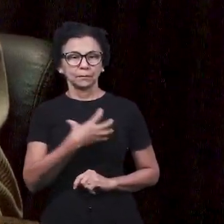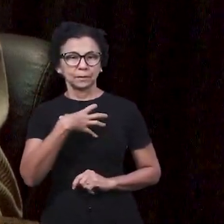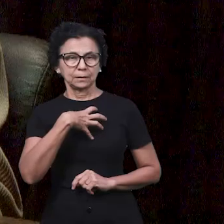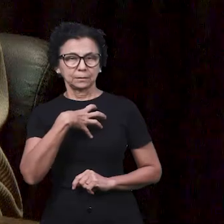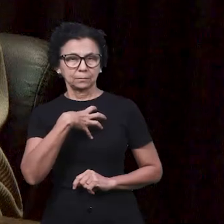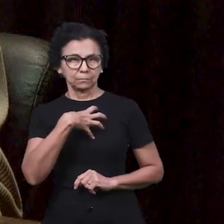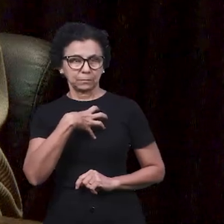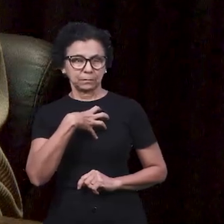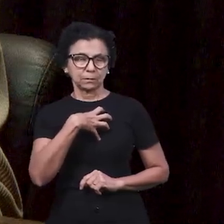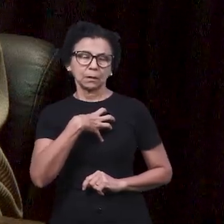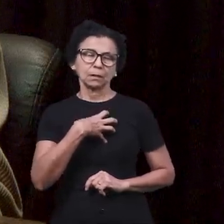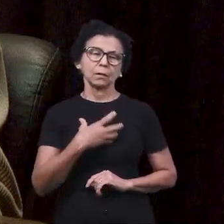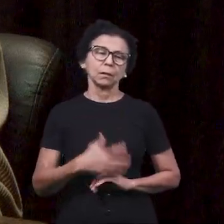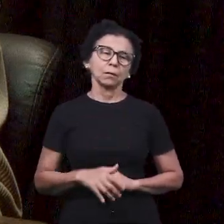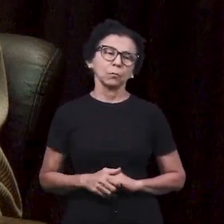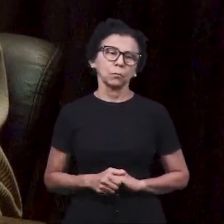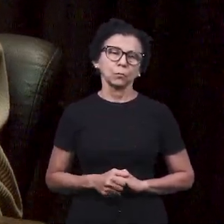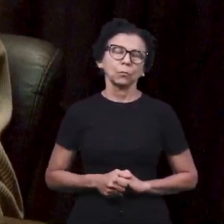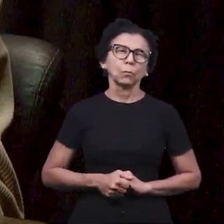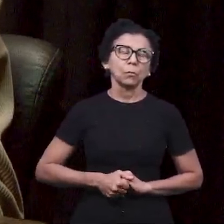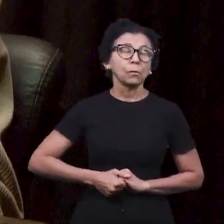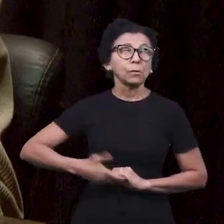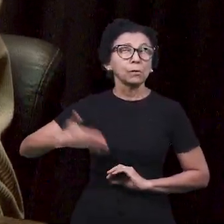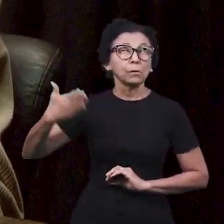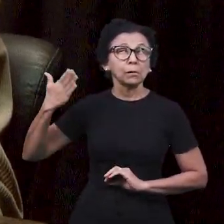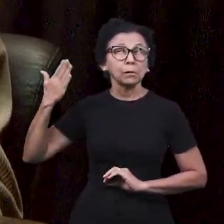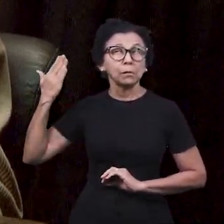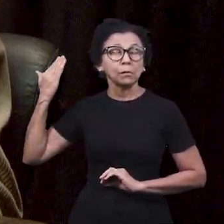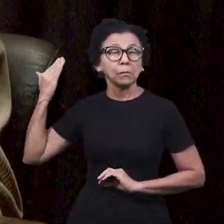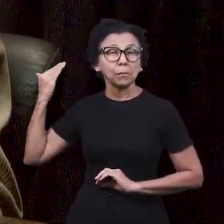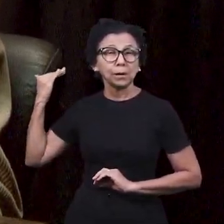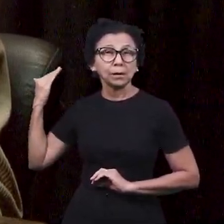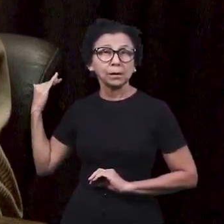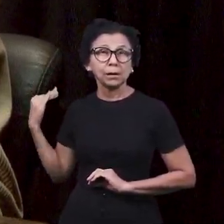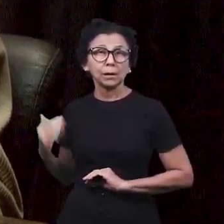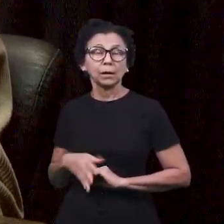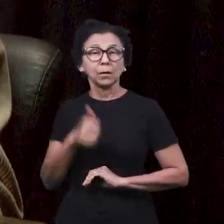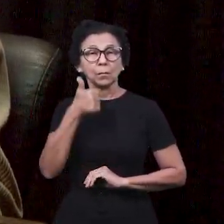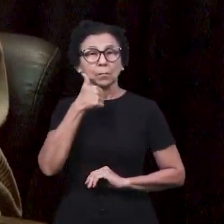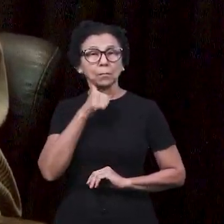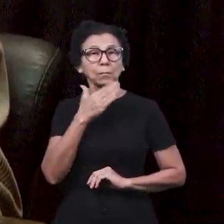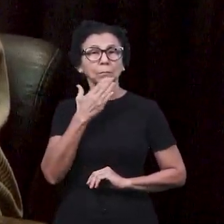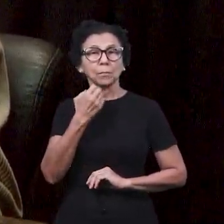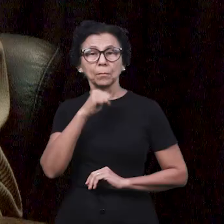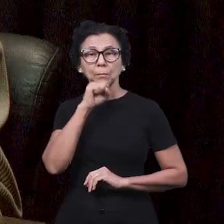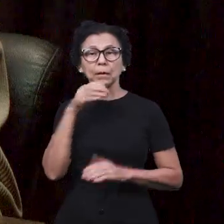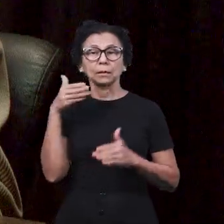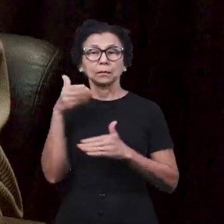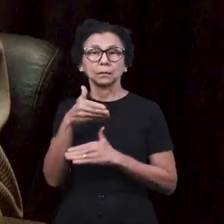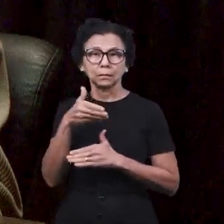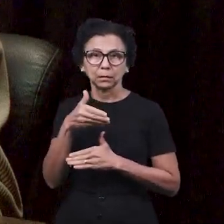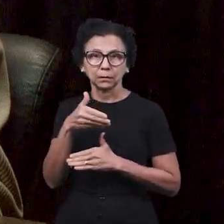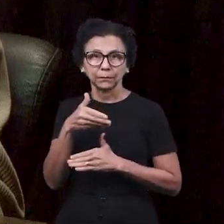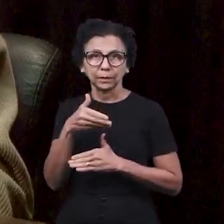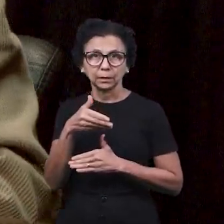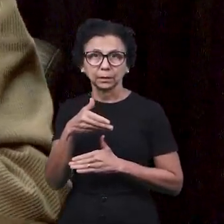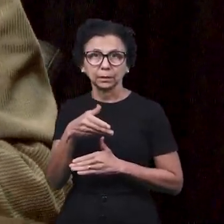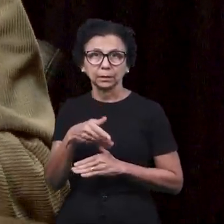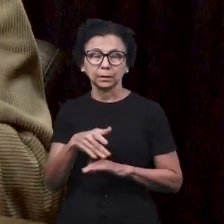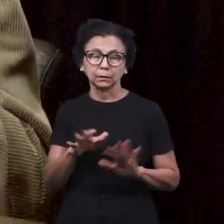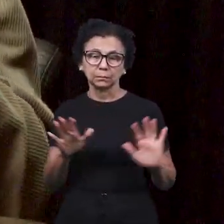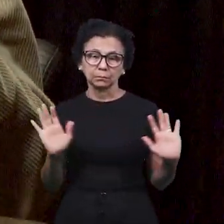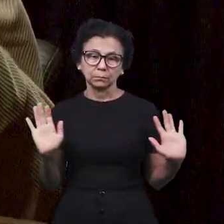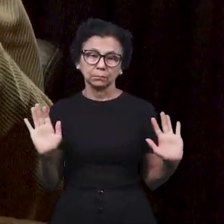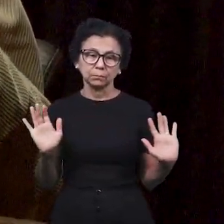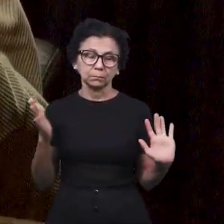vida afetiva, lá no passado, os pais interferiam. Mas a orientação do passado que eu estou